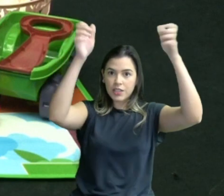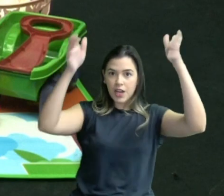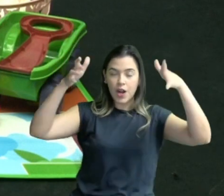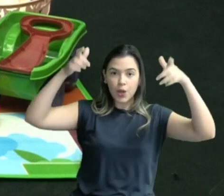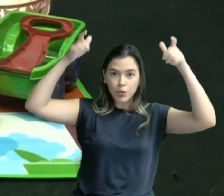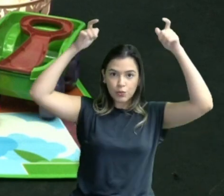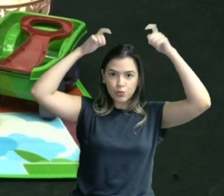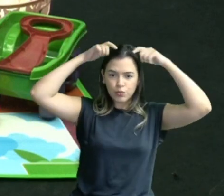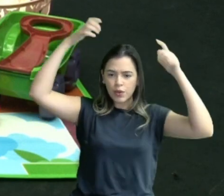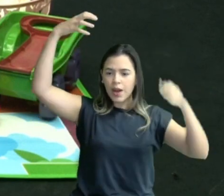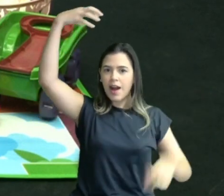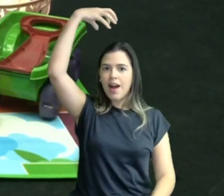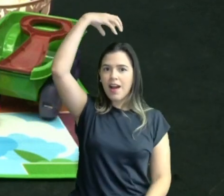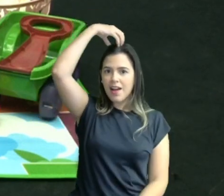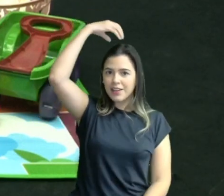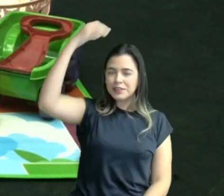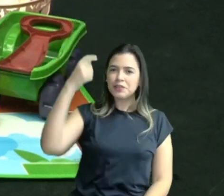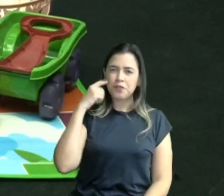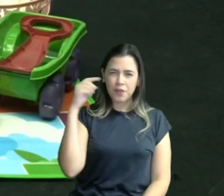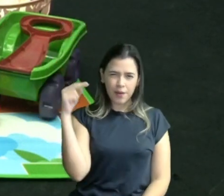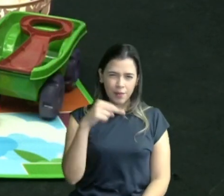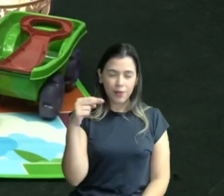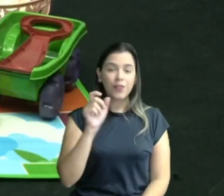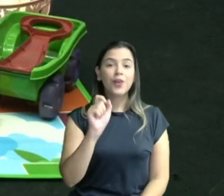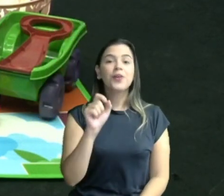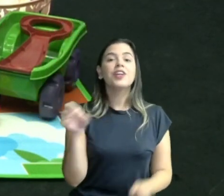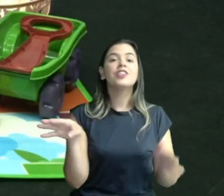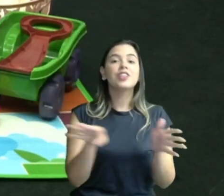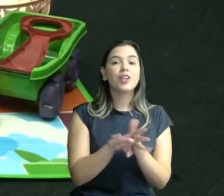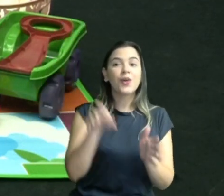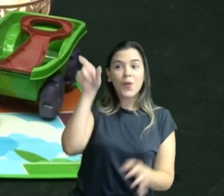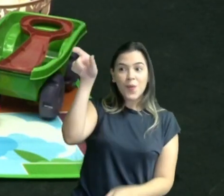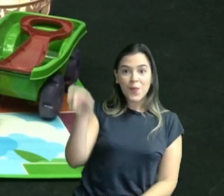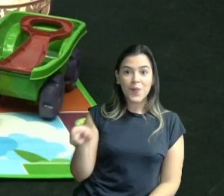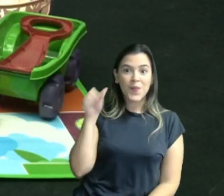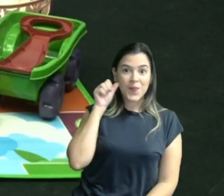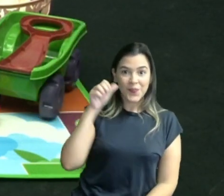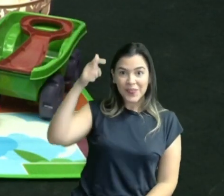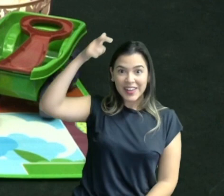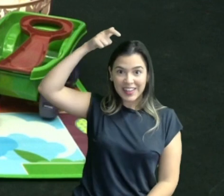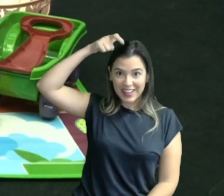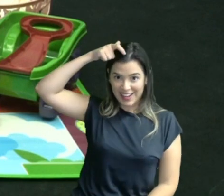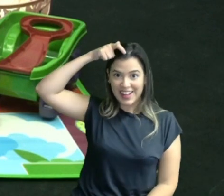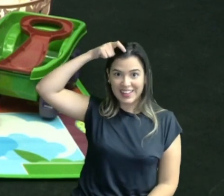entrada dos reinos vamos ver o que chegou para Cinderela